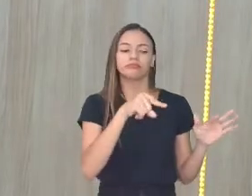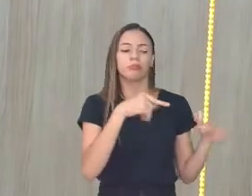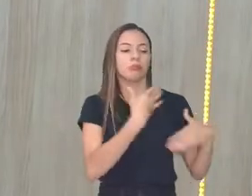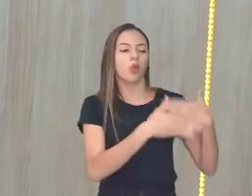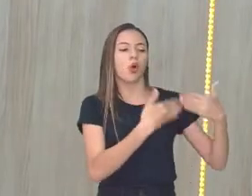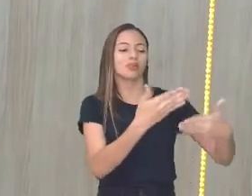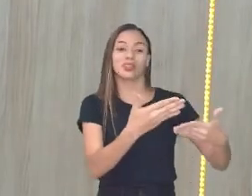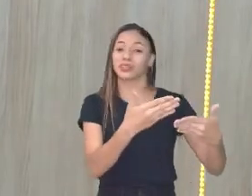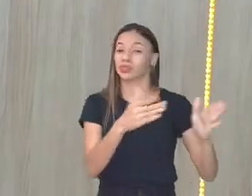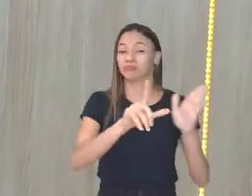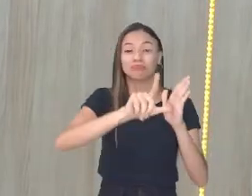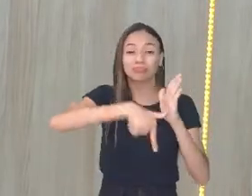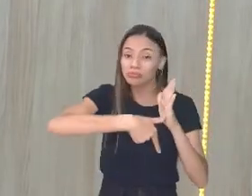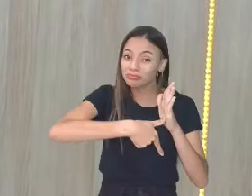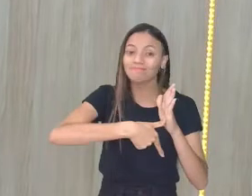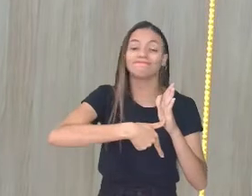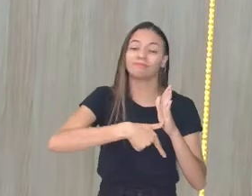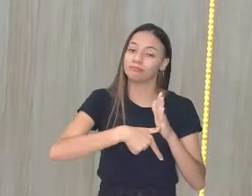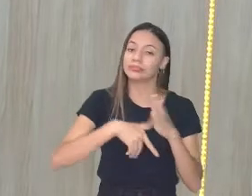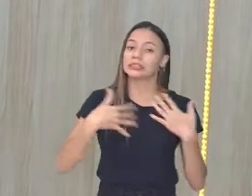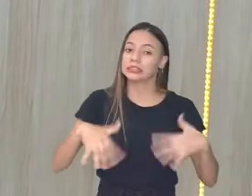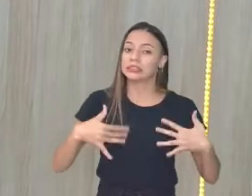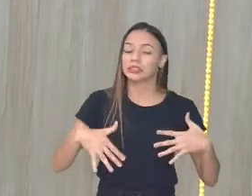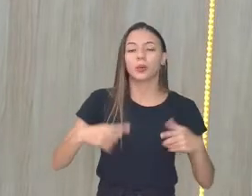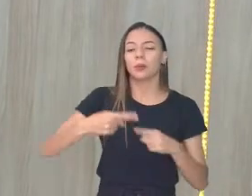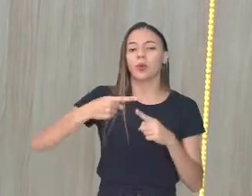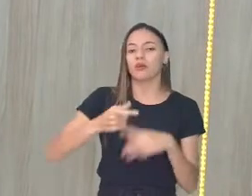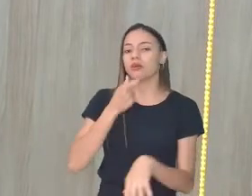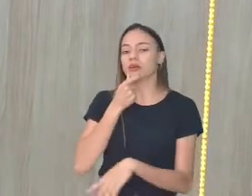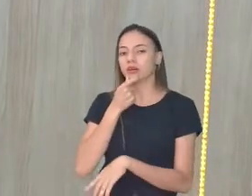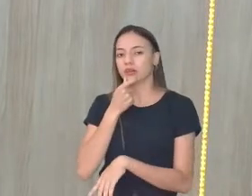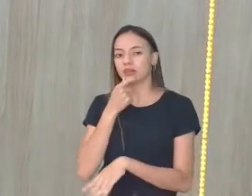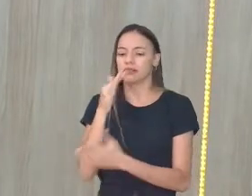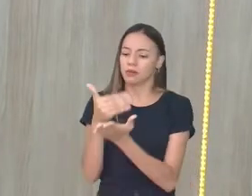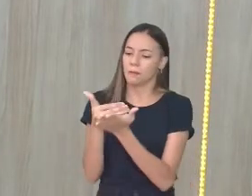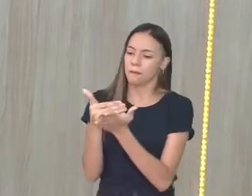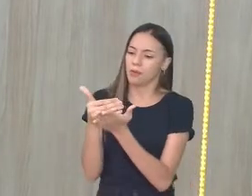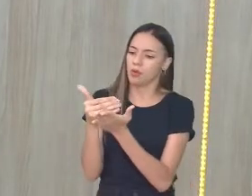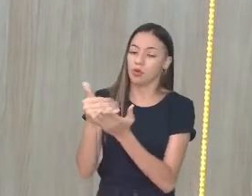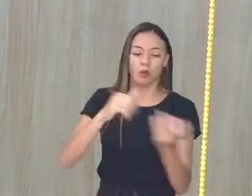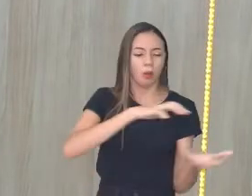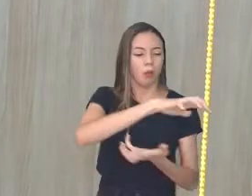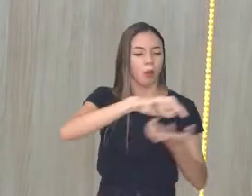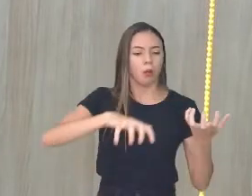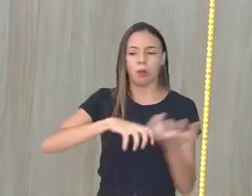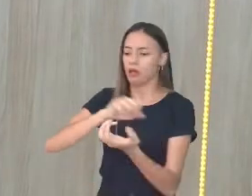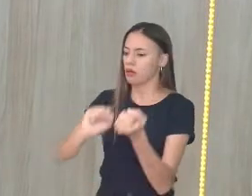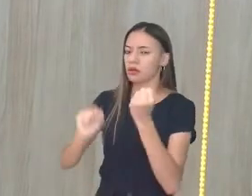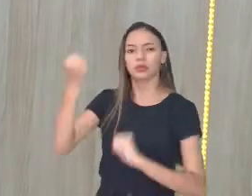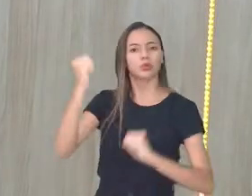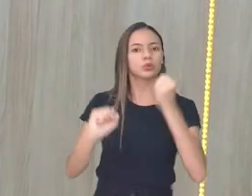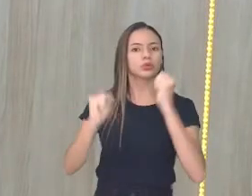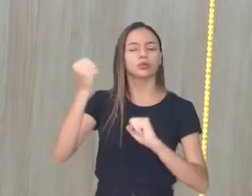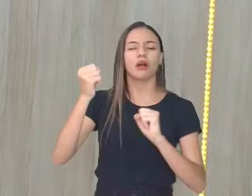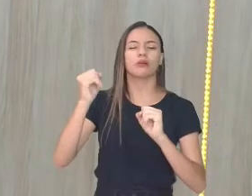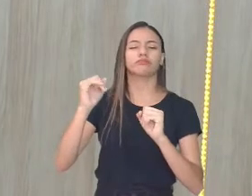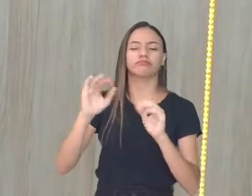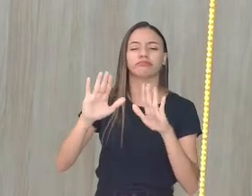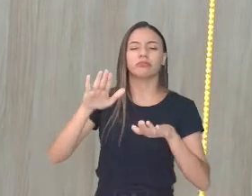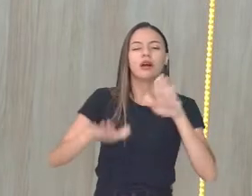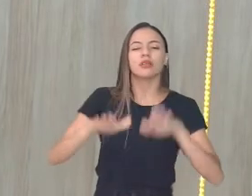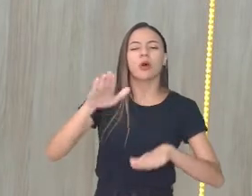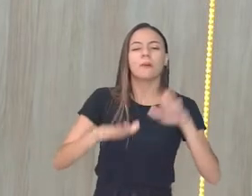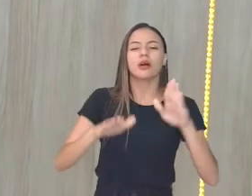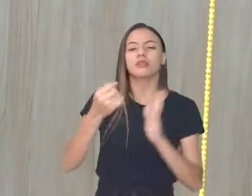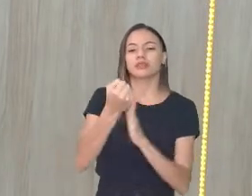processo tardio. Veja, a Inglaterra ela tinha iniciado a Revolução Industrial ali por volta